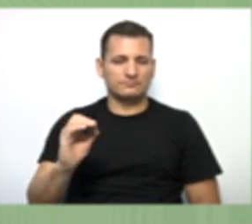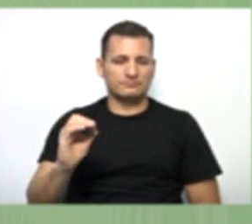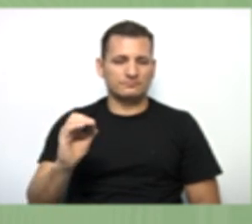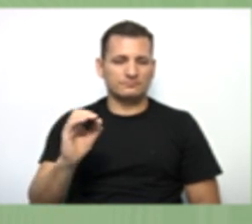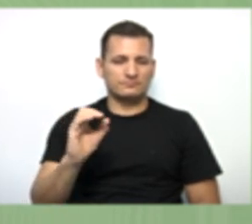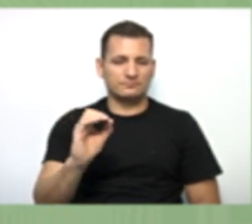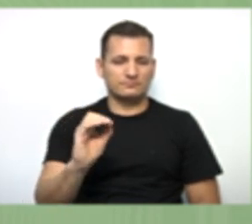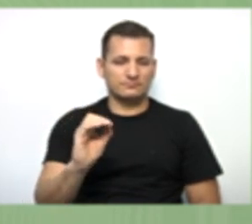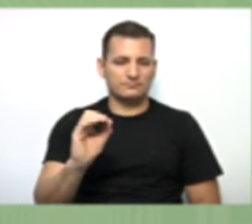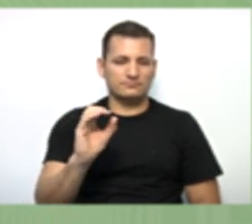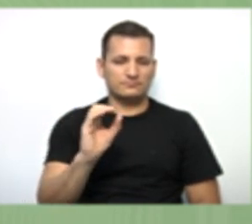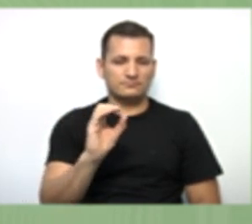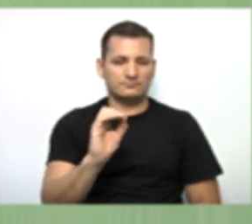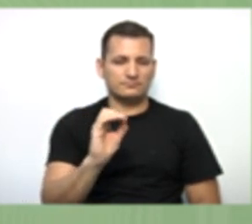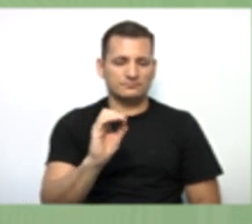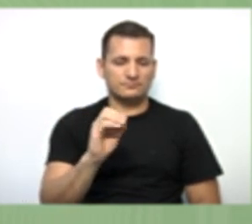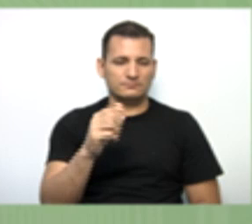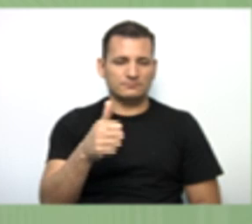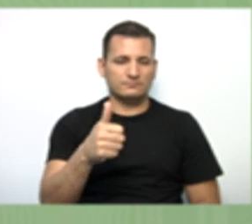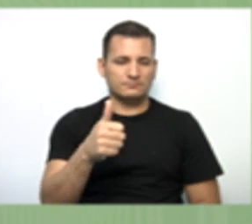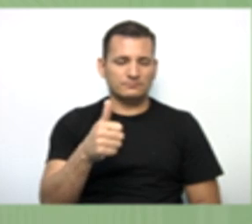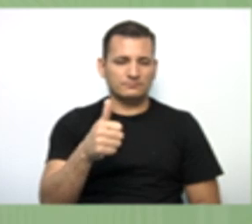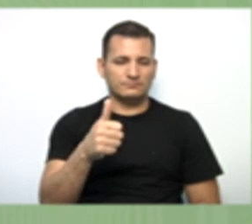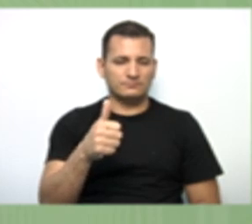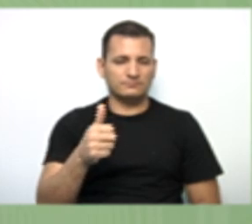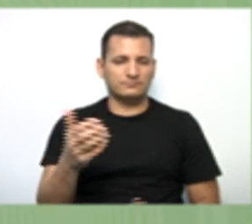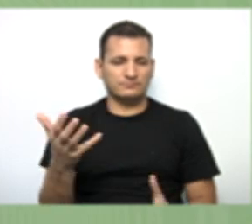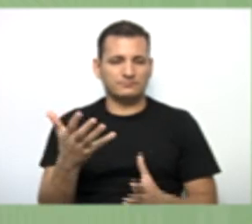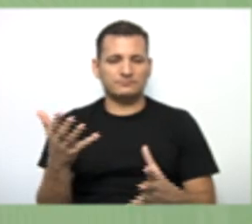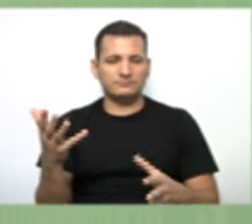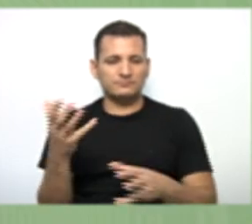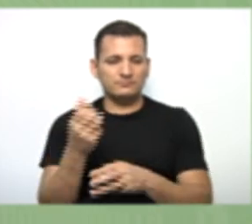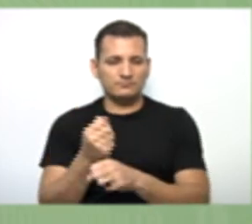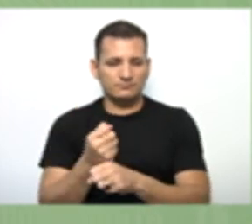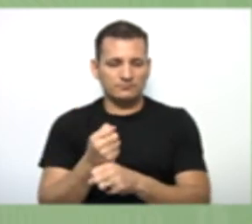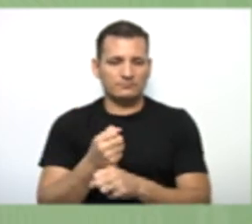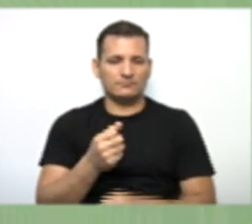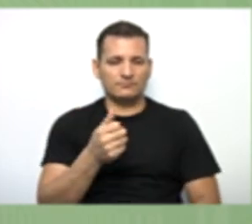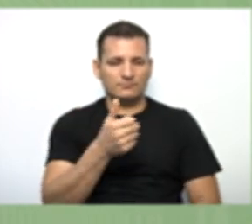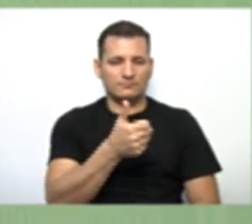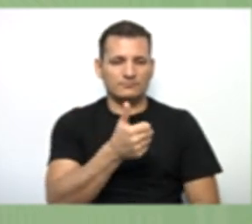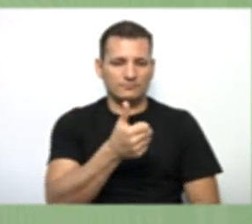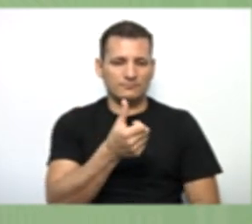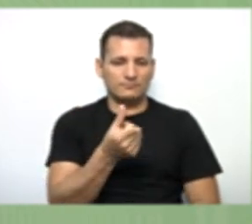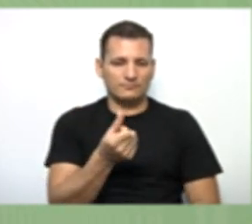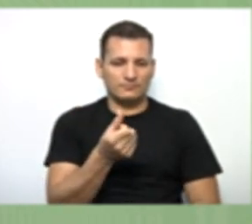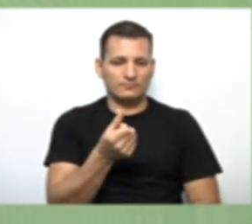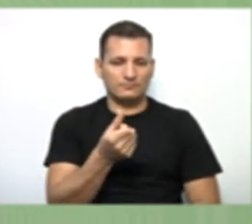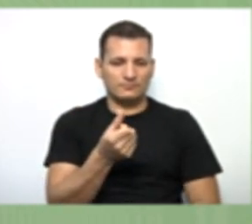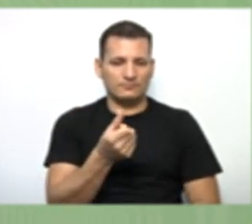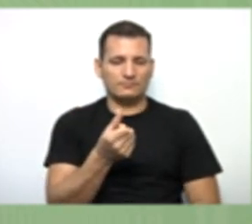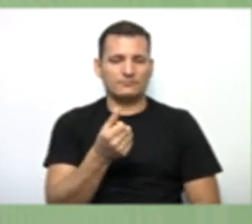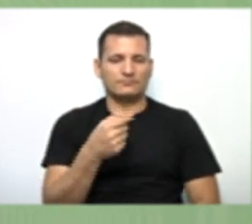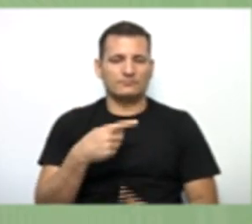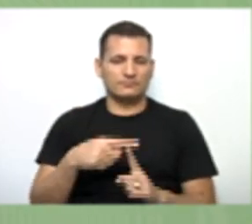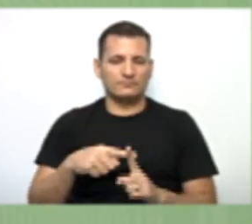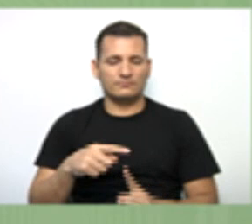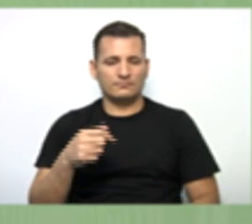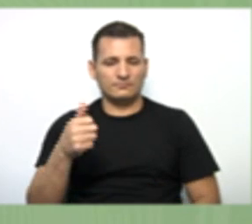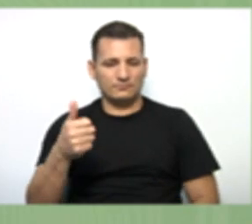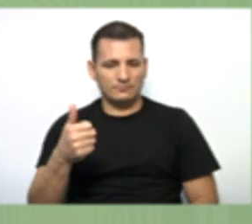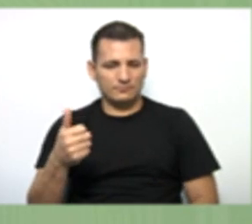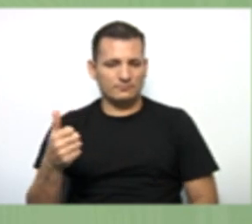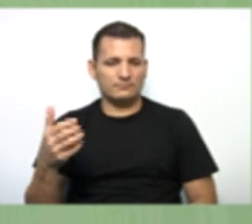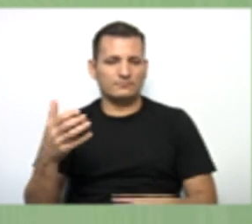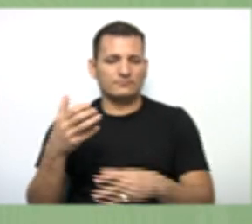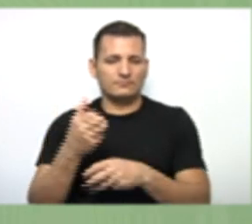0, 0, 1. Agora vamos somar. Na verdade é 16, onde tem 1. Mais 1, que é